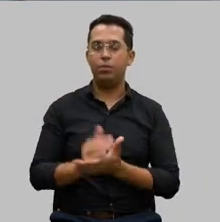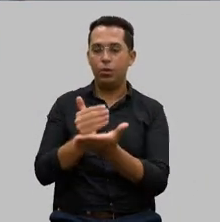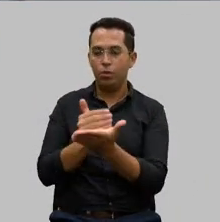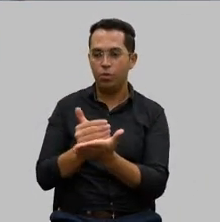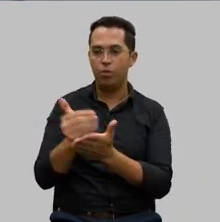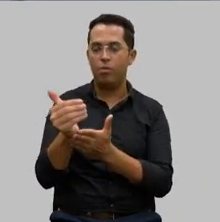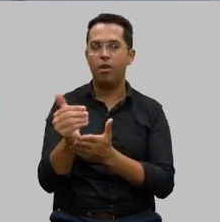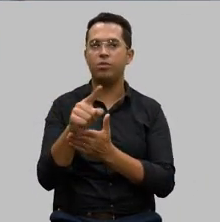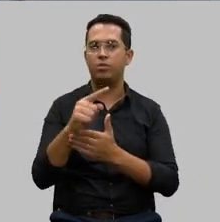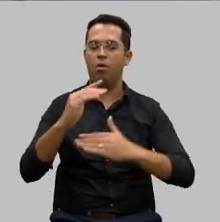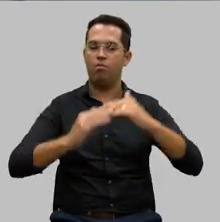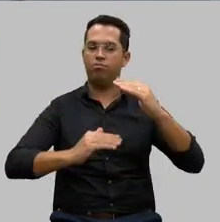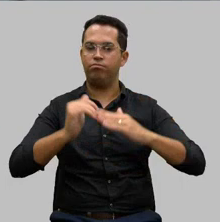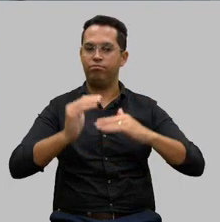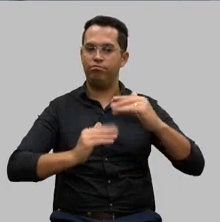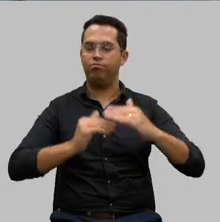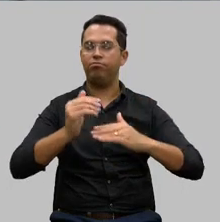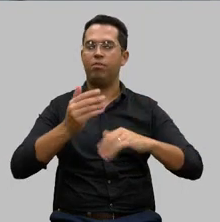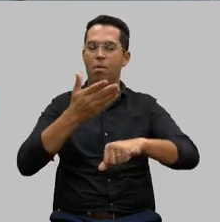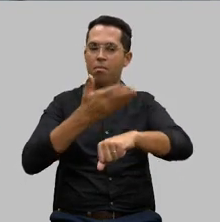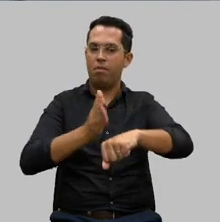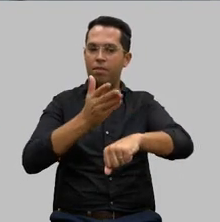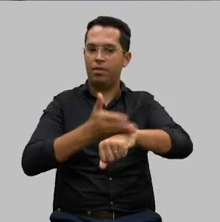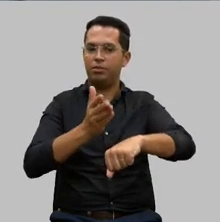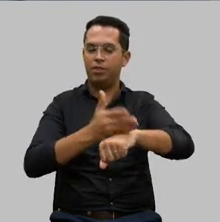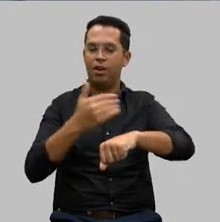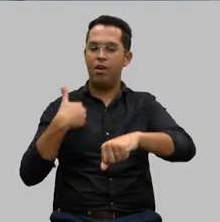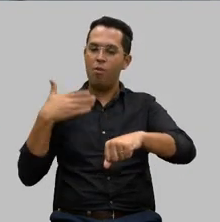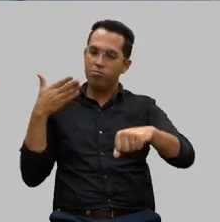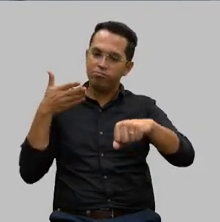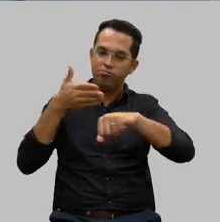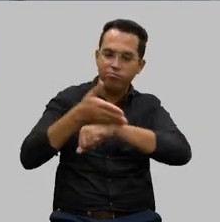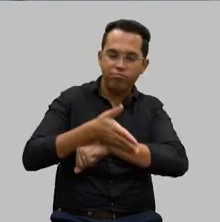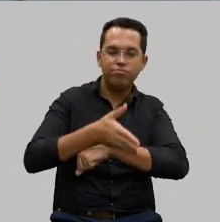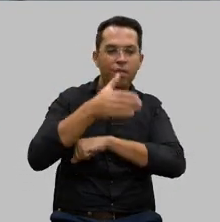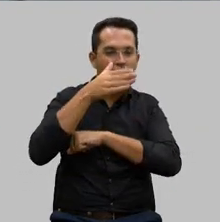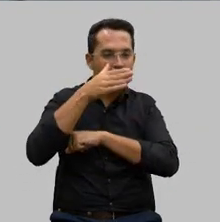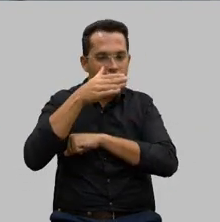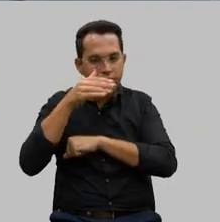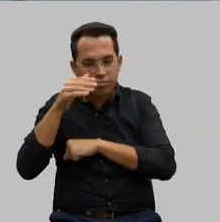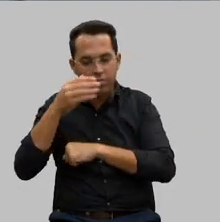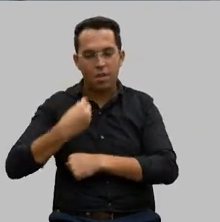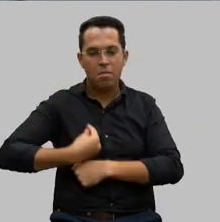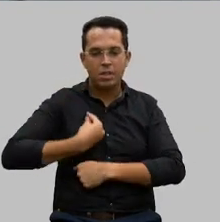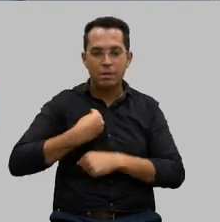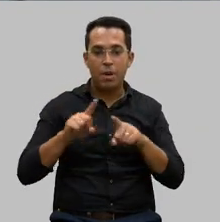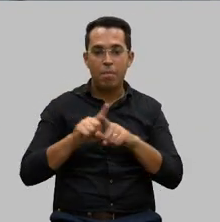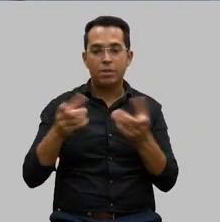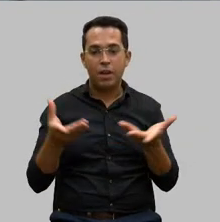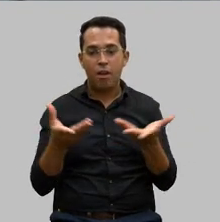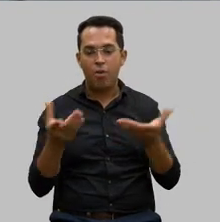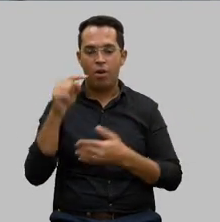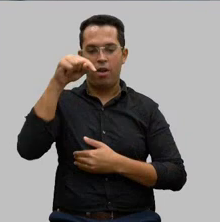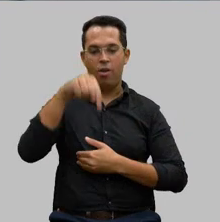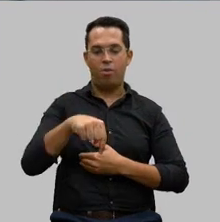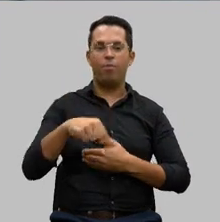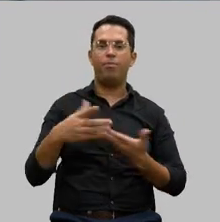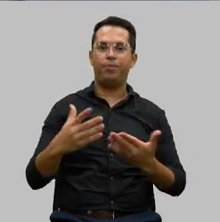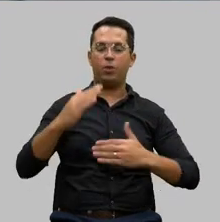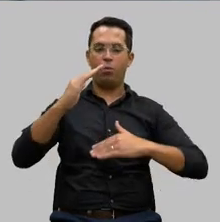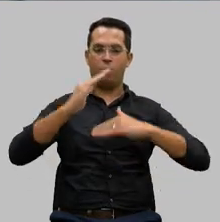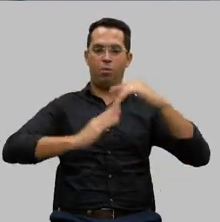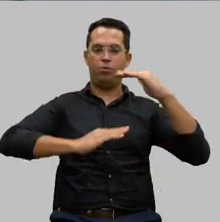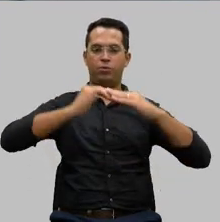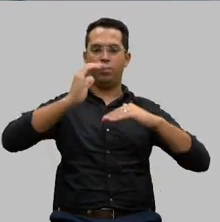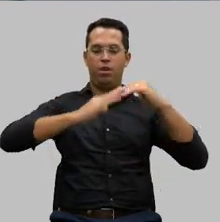comecei lá com a equipe né fiquei pouquinho tempo sair e hoje eu tô aqui mas eu estou aqui enquanto terapeuta ocupacional eu vim